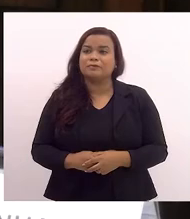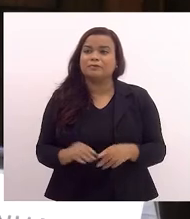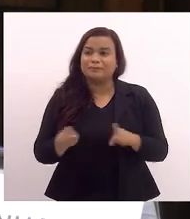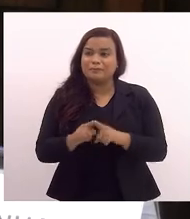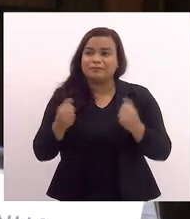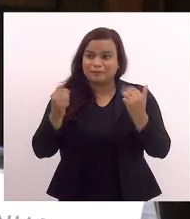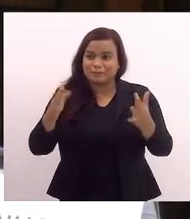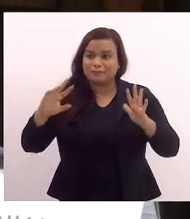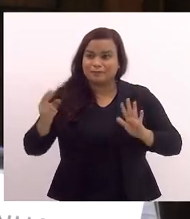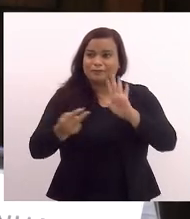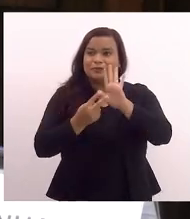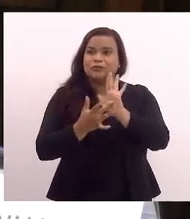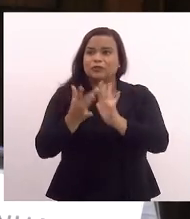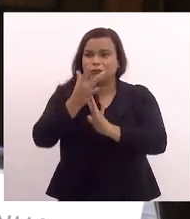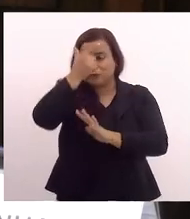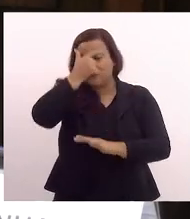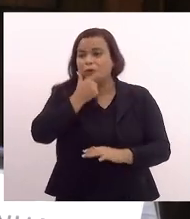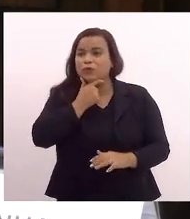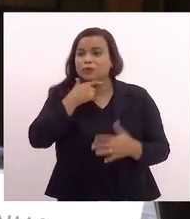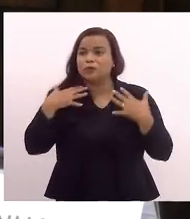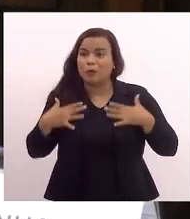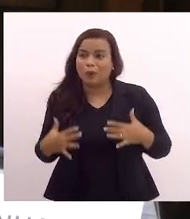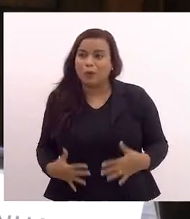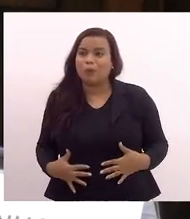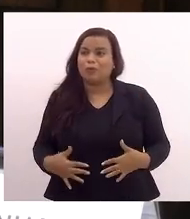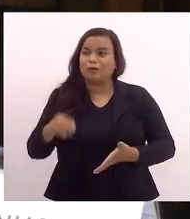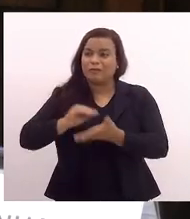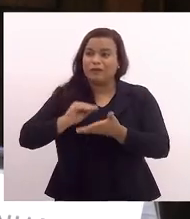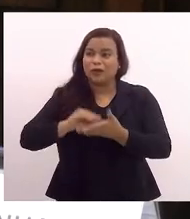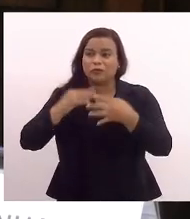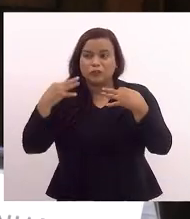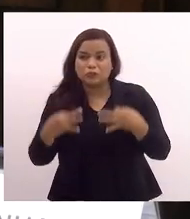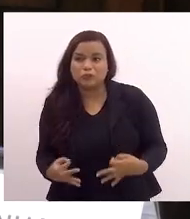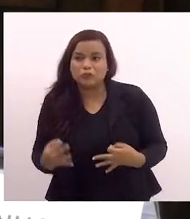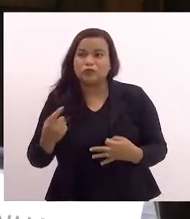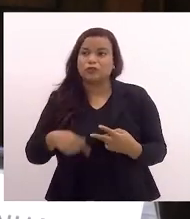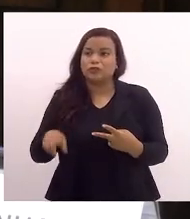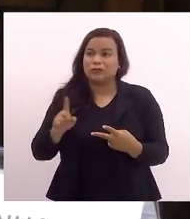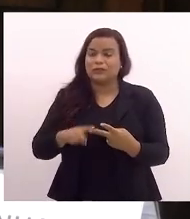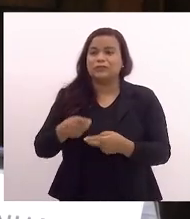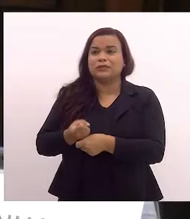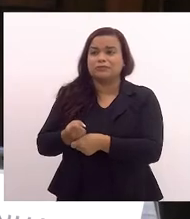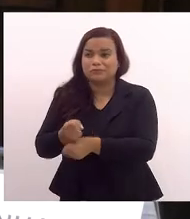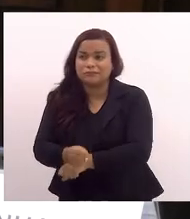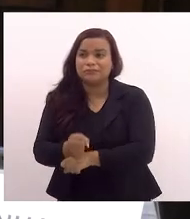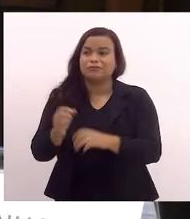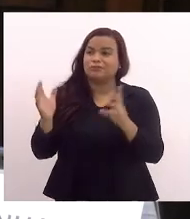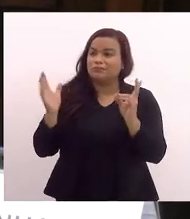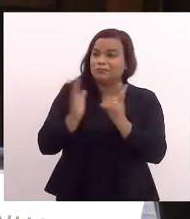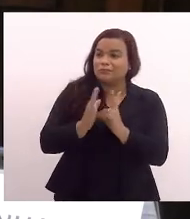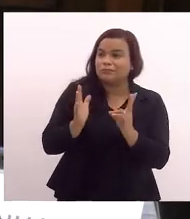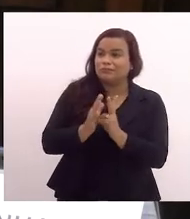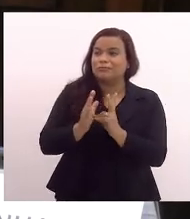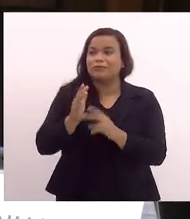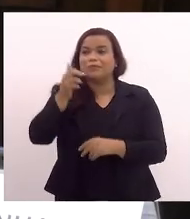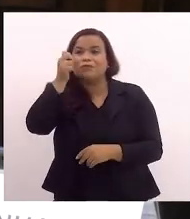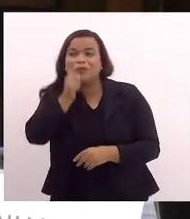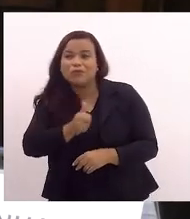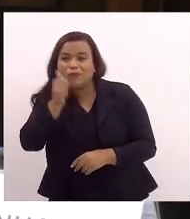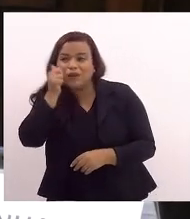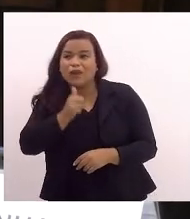Reconheço o rosto de Jesus no corpo injustiçado, indígena, quilombola, no corpo das mulheres,